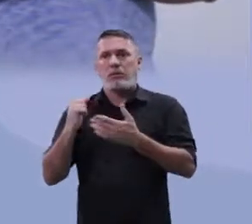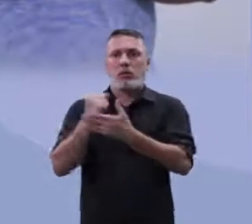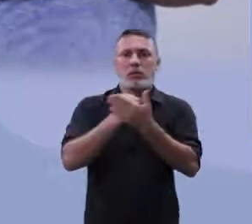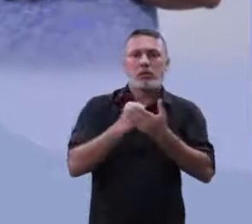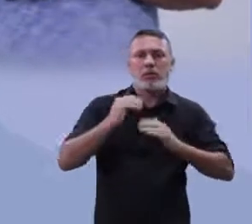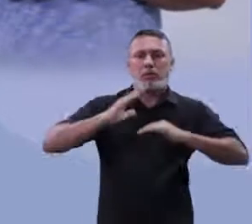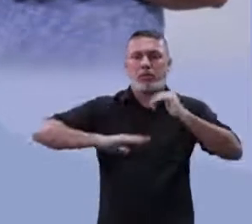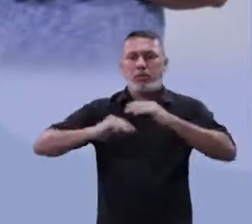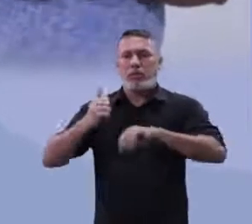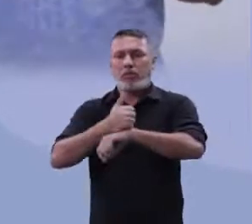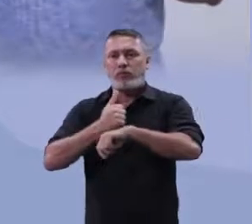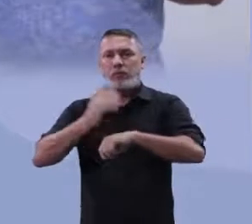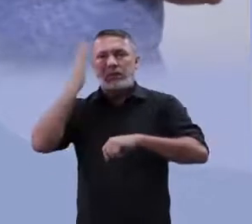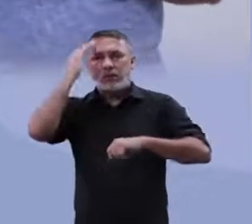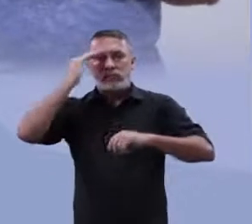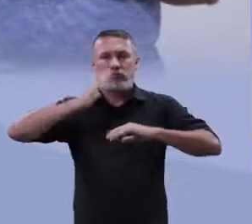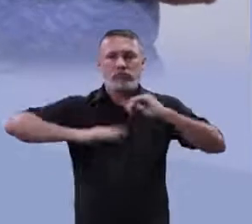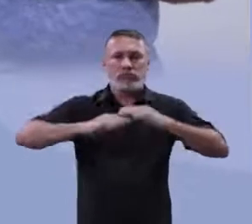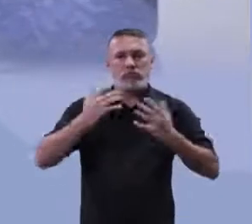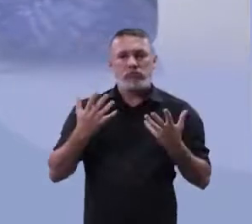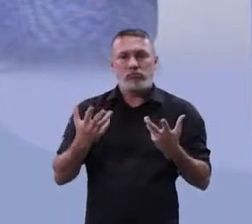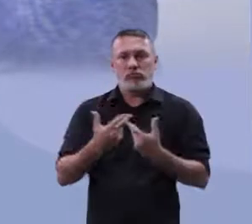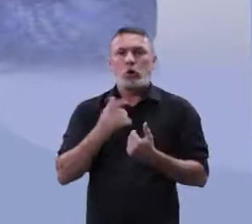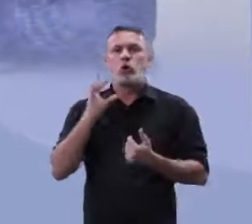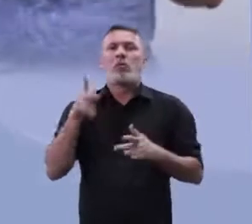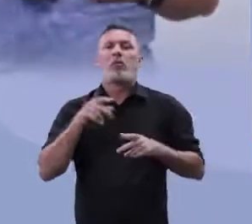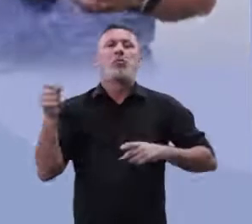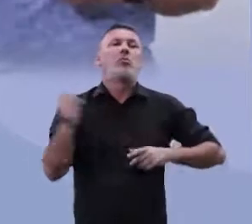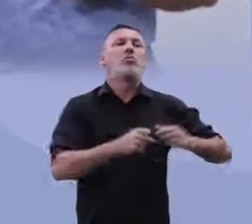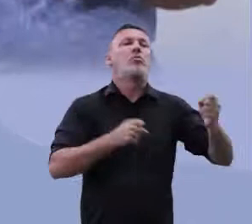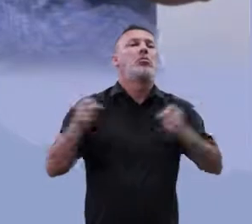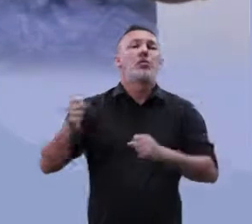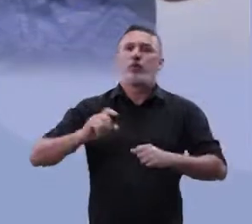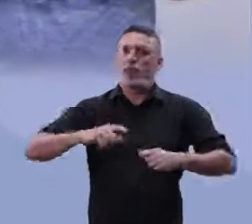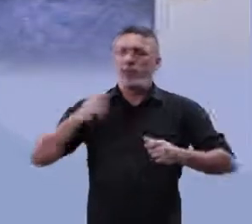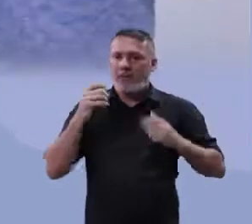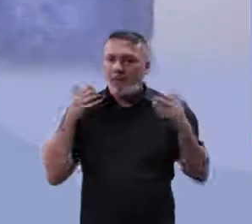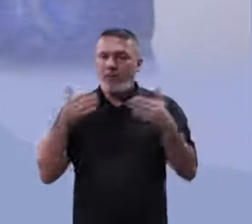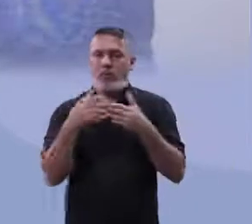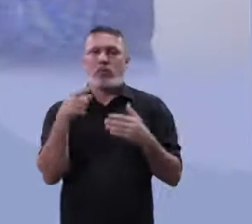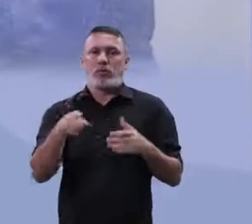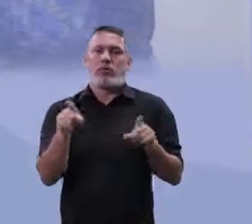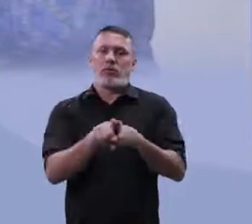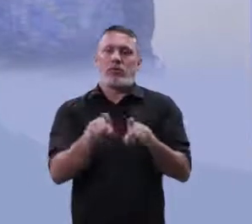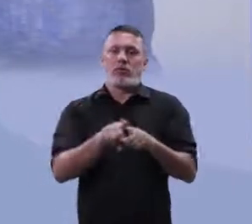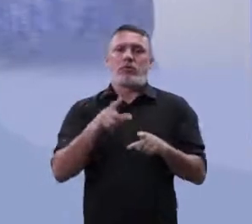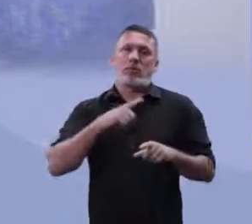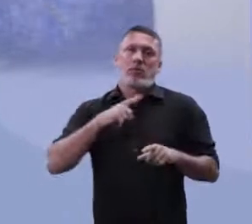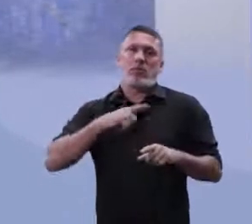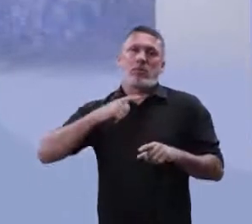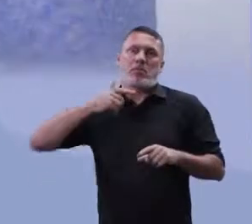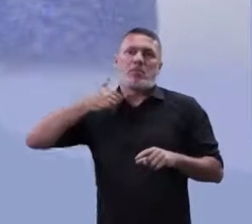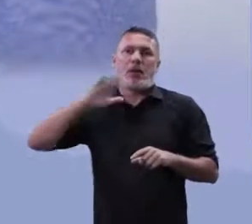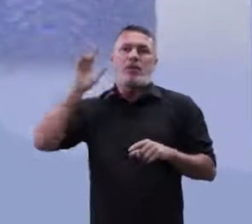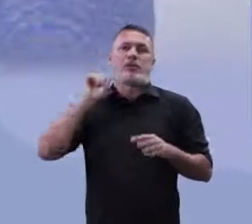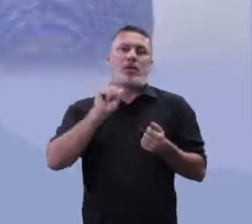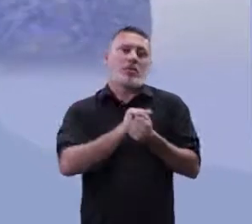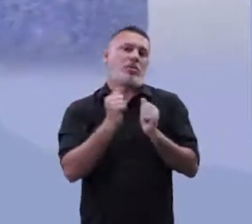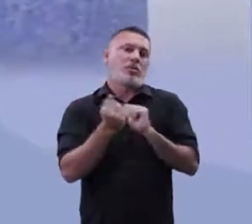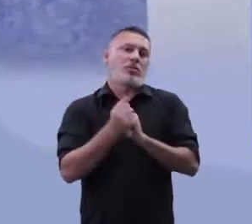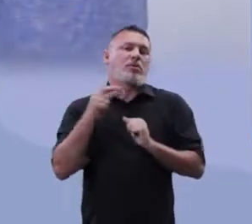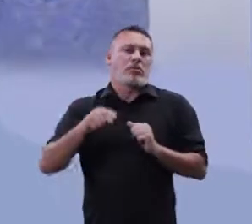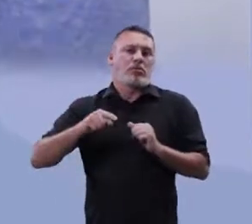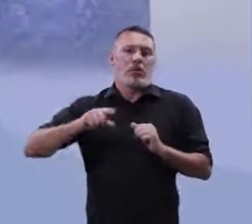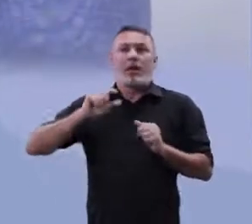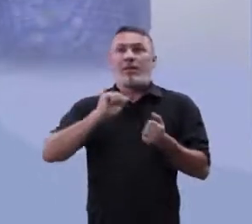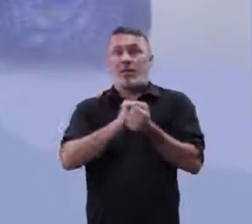profissionais qualificados para isso. Não é somente o professor e coisa e tal, mas nós temos muito além, né? A adaptação